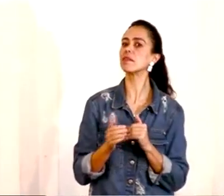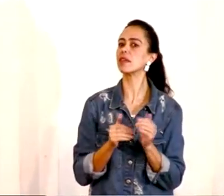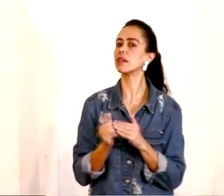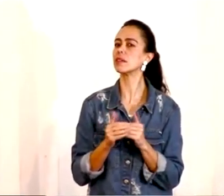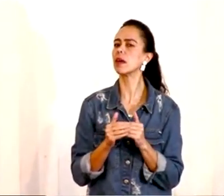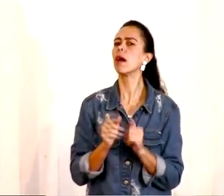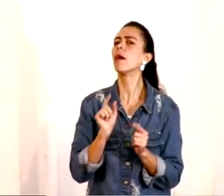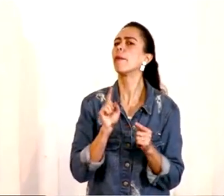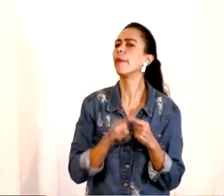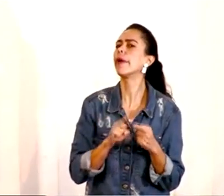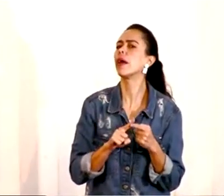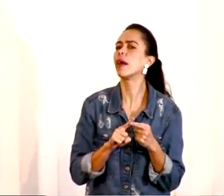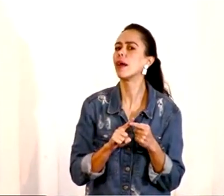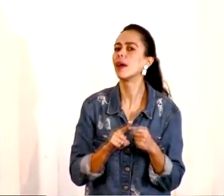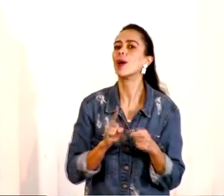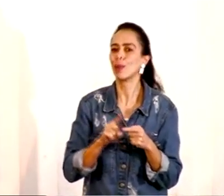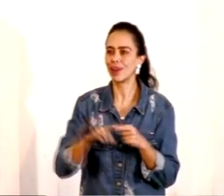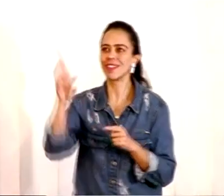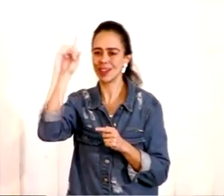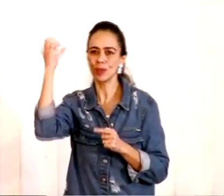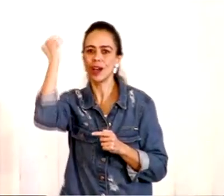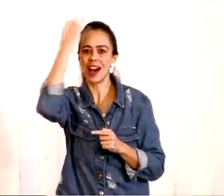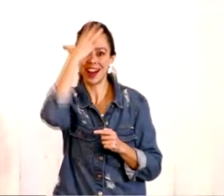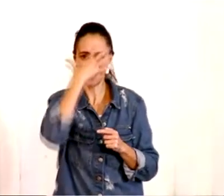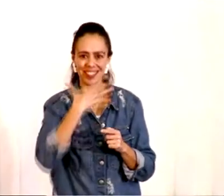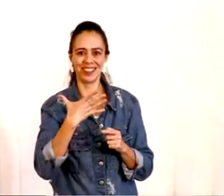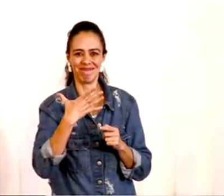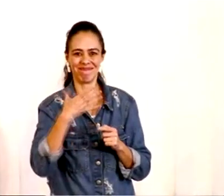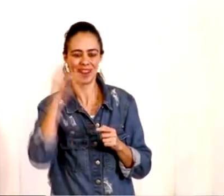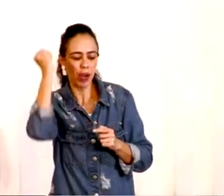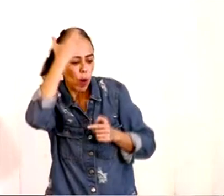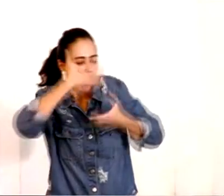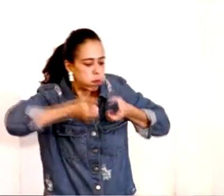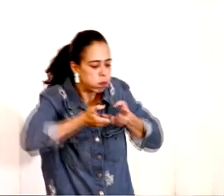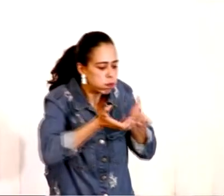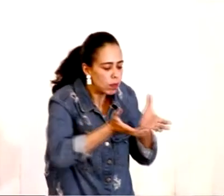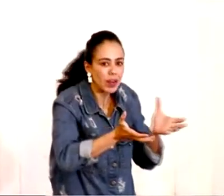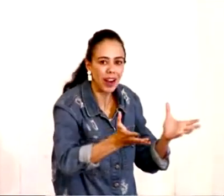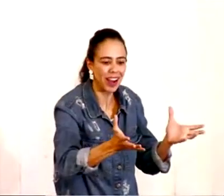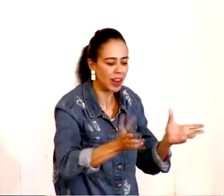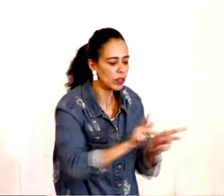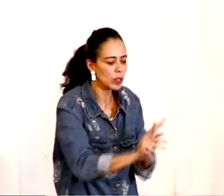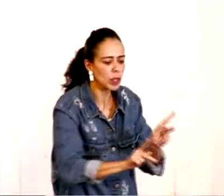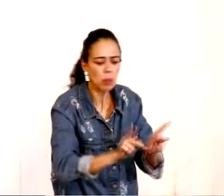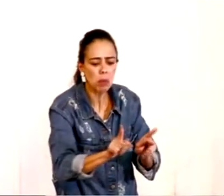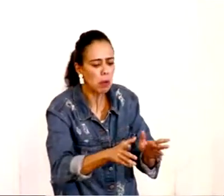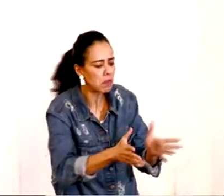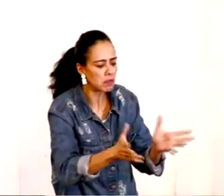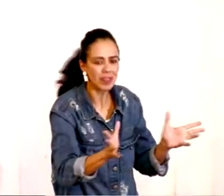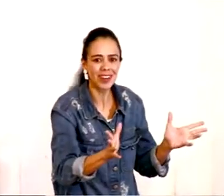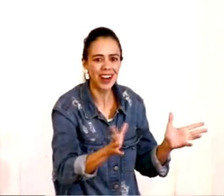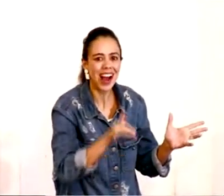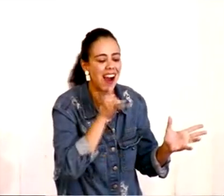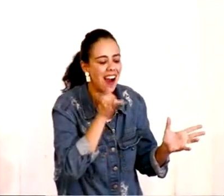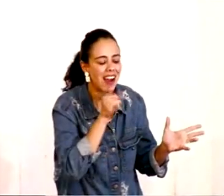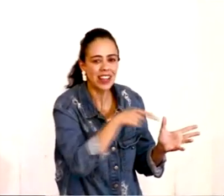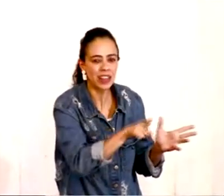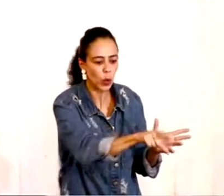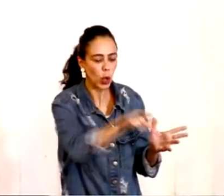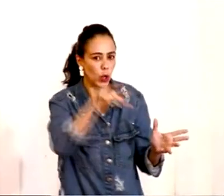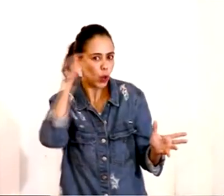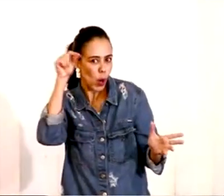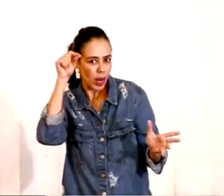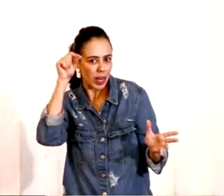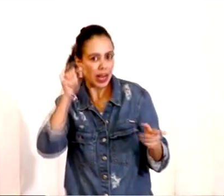graça que age para que faça o que é bom em benefício do seu povo. E no final, os versículos de